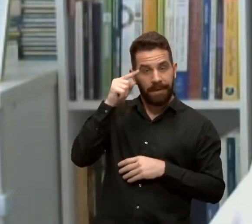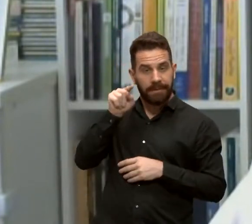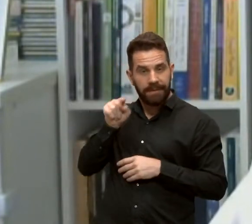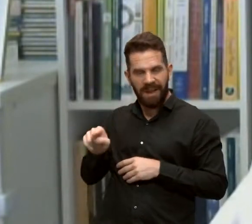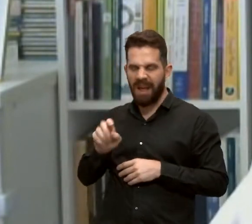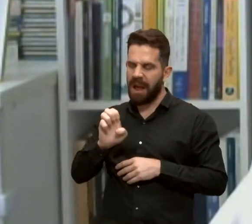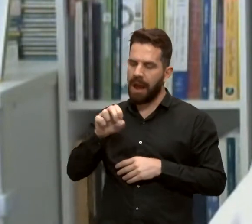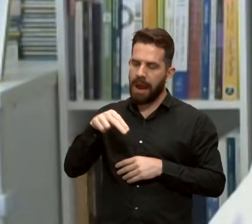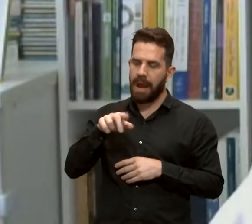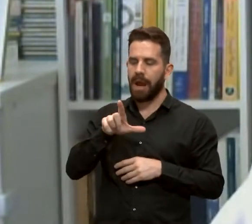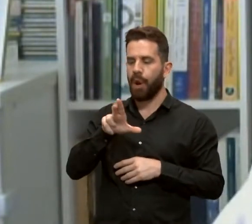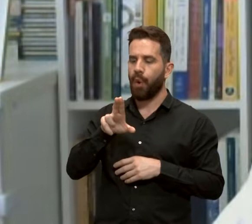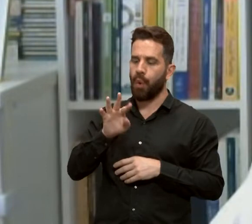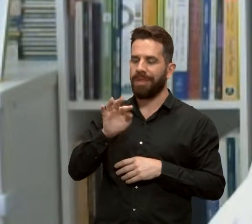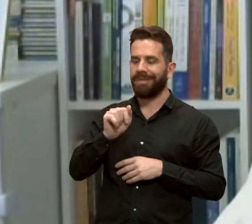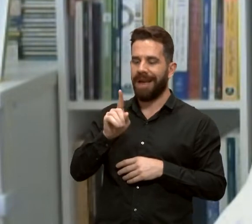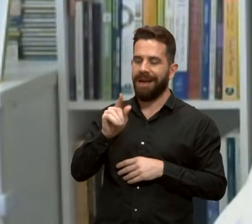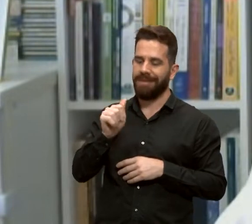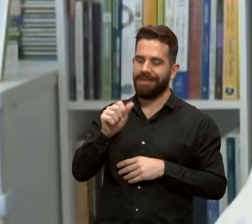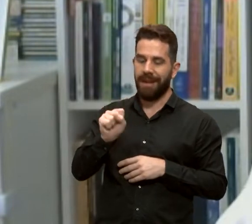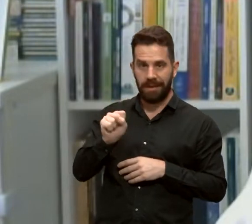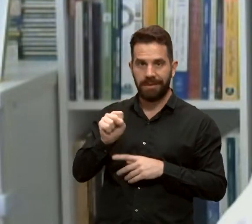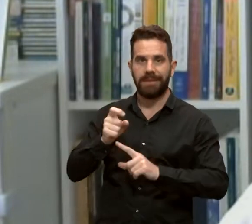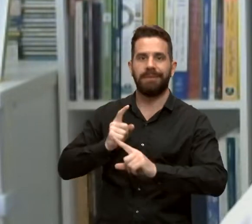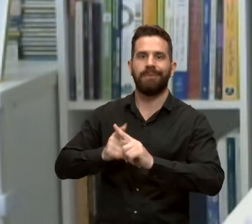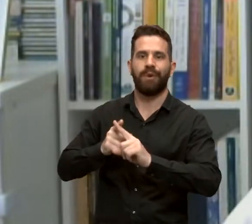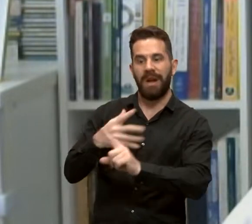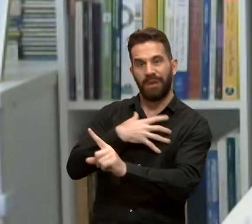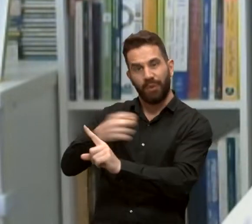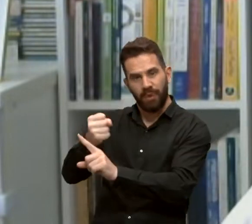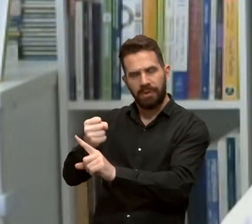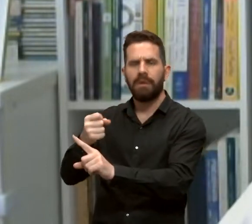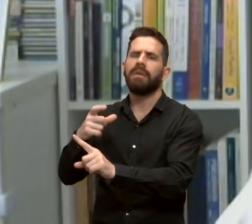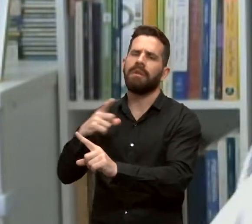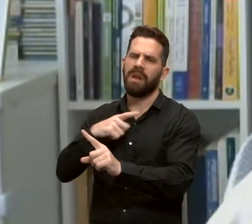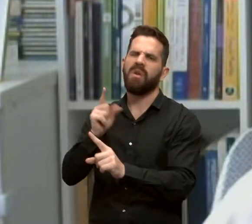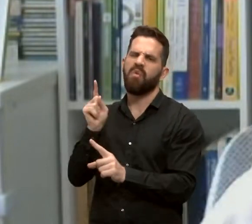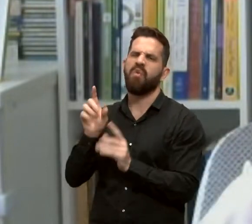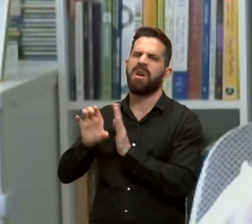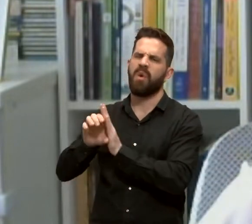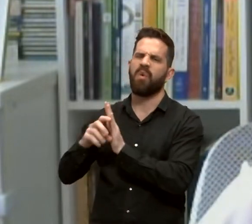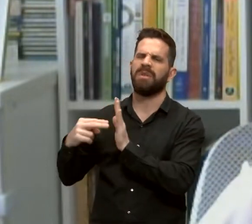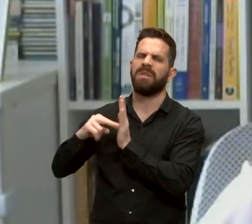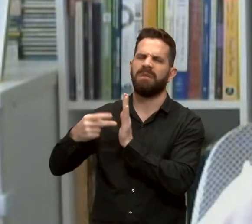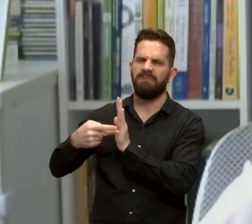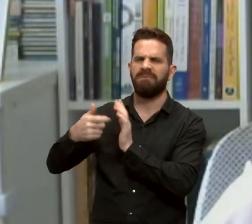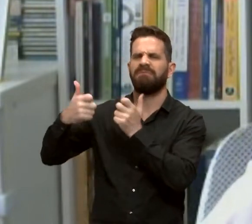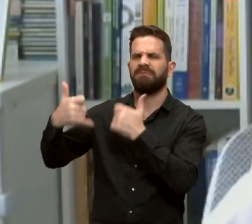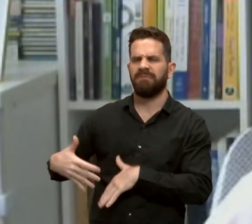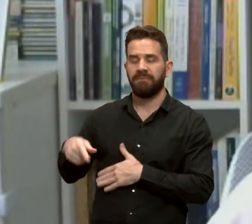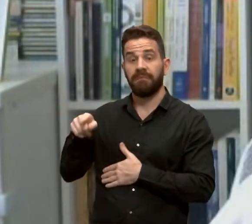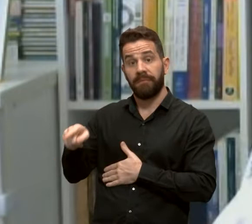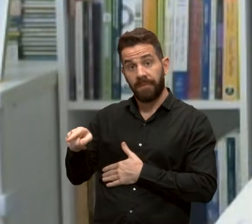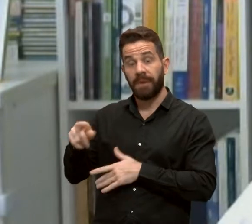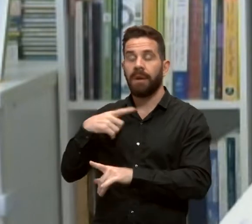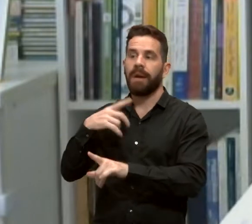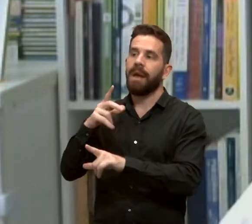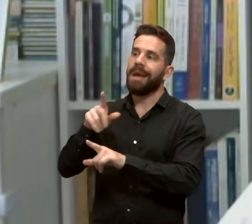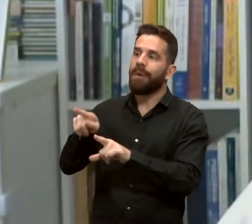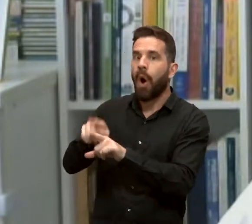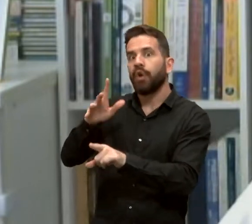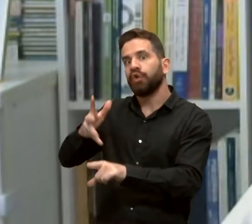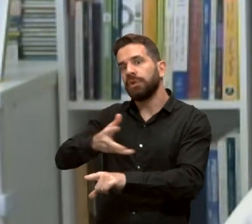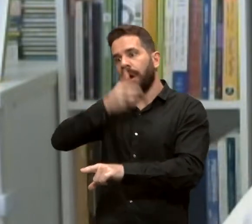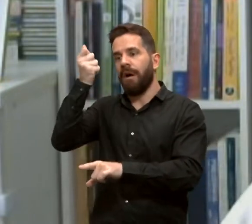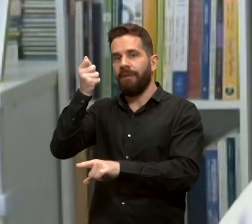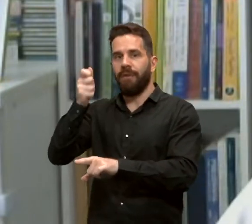por suicídio, que tem uma denominação específica em sociologia, que nós chamamos de sobreviventes do suicídio.